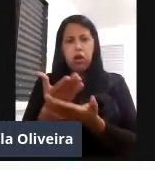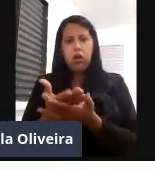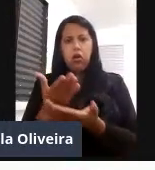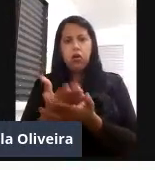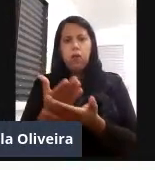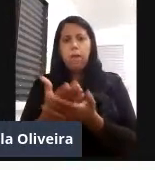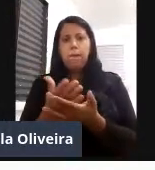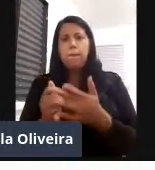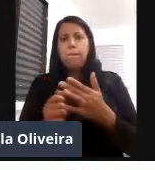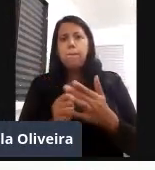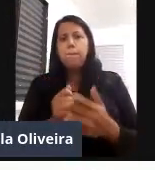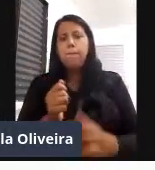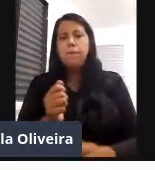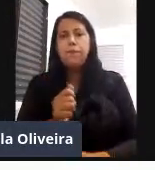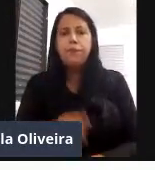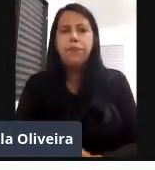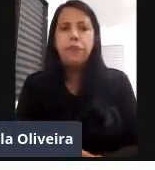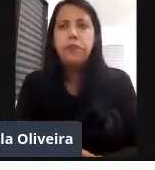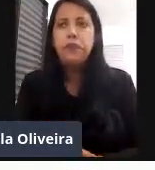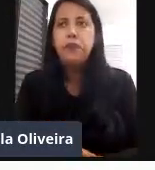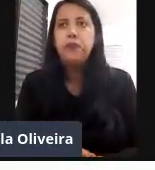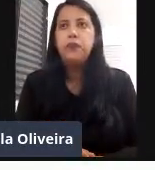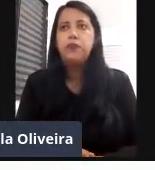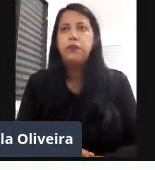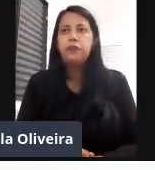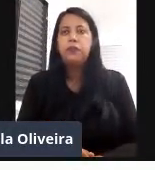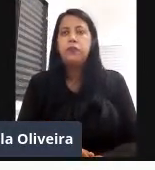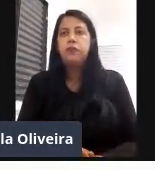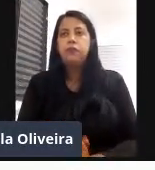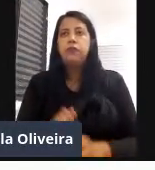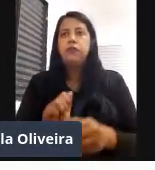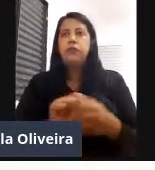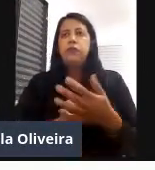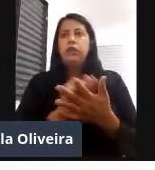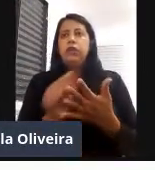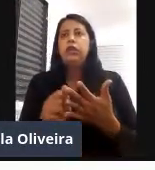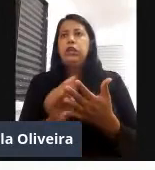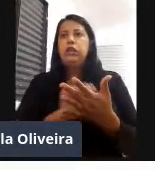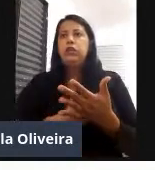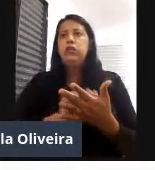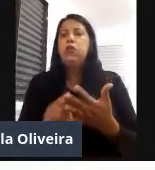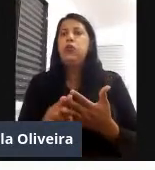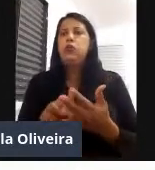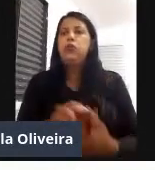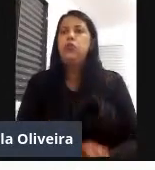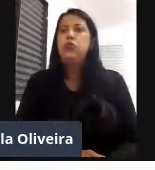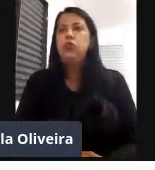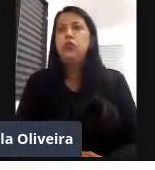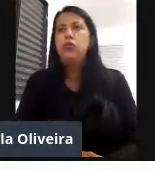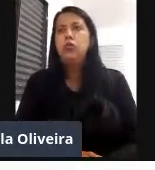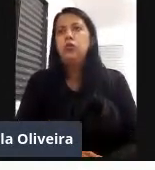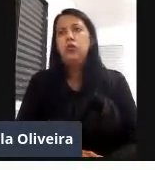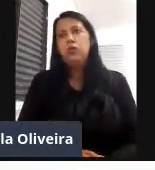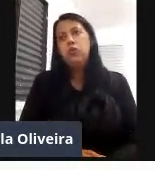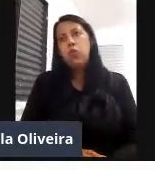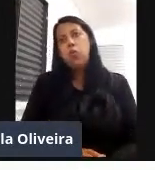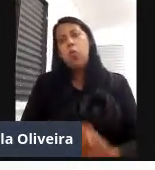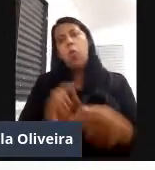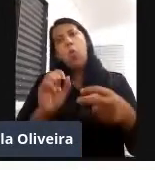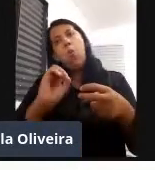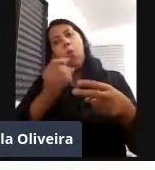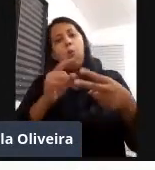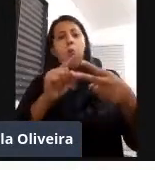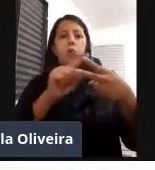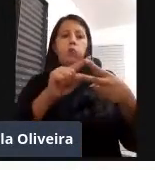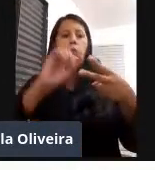a mesma lógica. O OR, ou, não é mesmo? Ele vai trazer ou um, ou outro, ou os dois. Jorge,